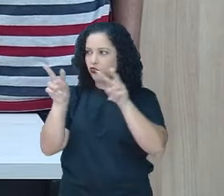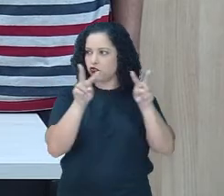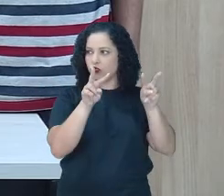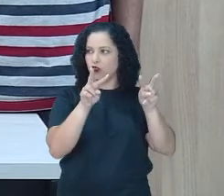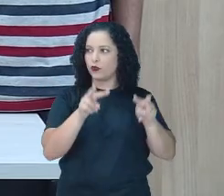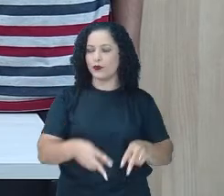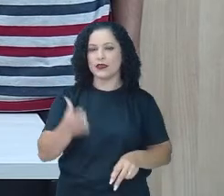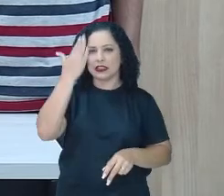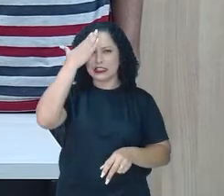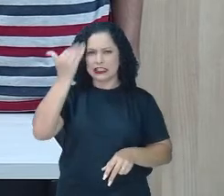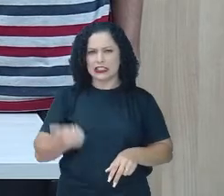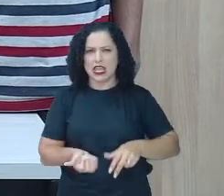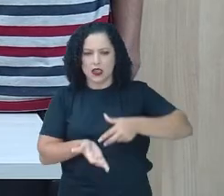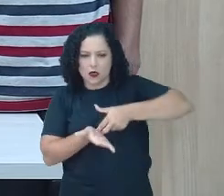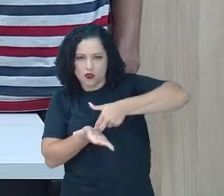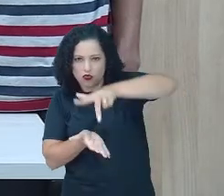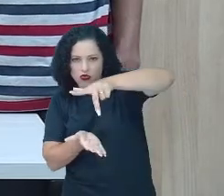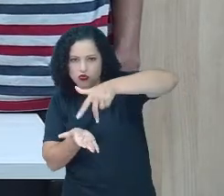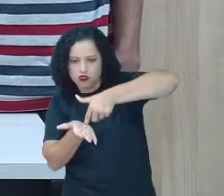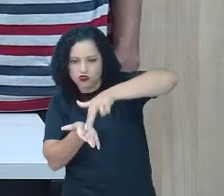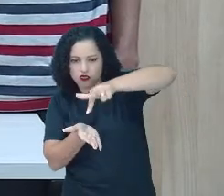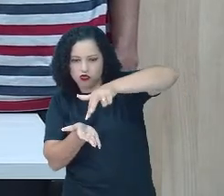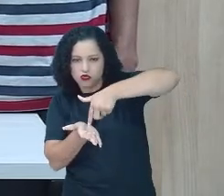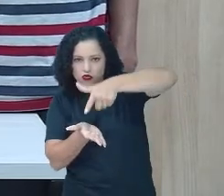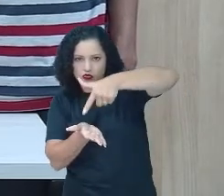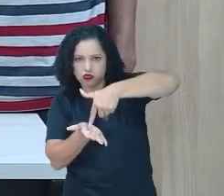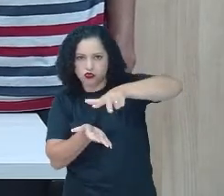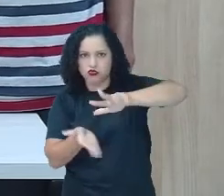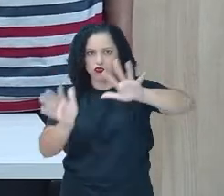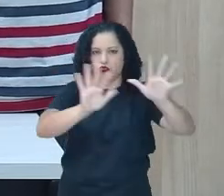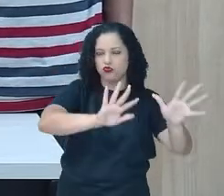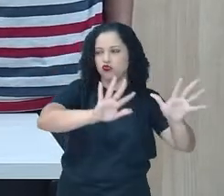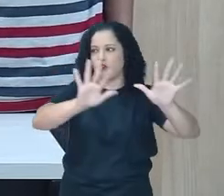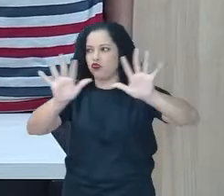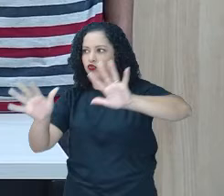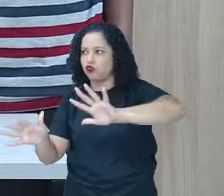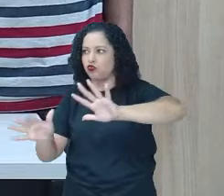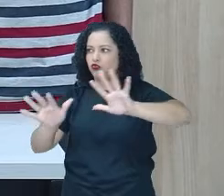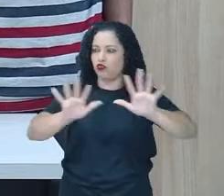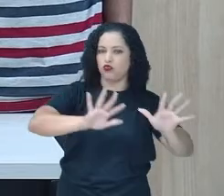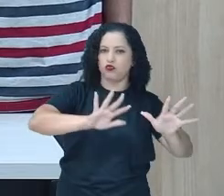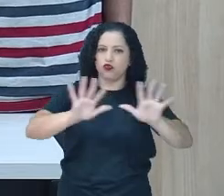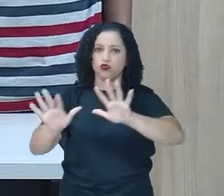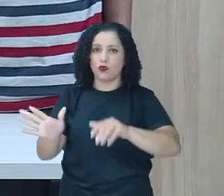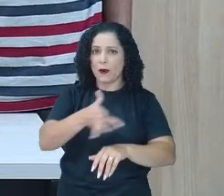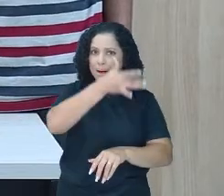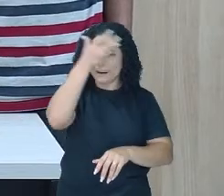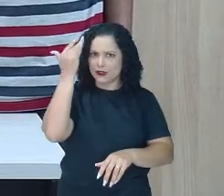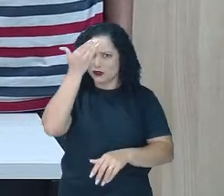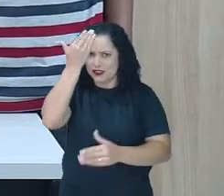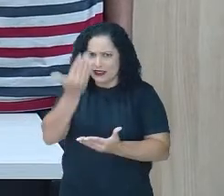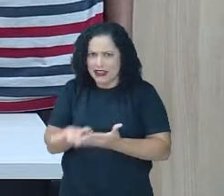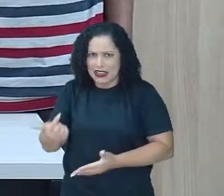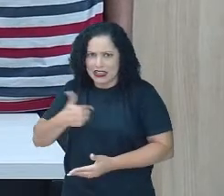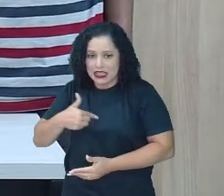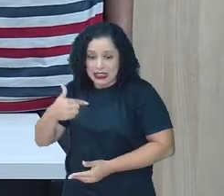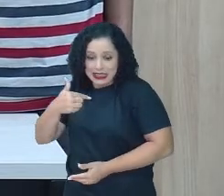Sei chutar com os 2 pés, sei acenar com a mão. Tem gente até que acredita que eu tenho um